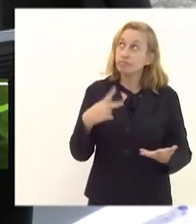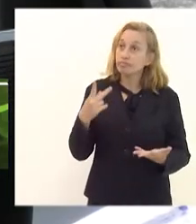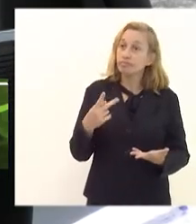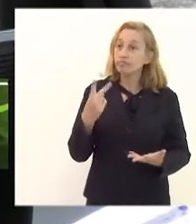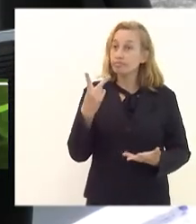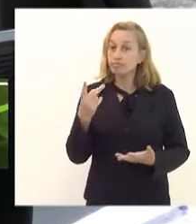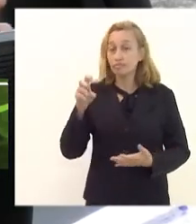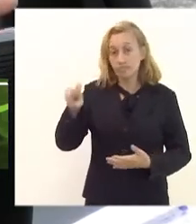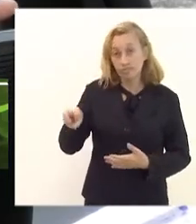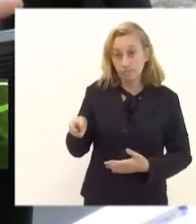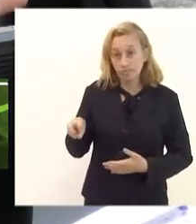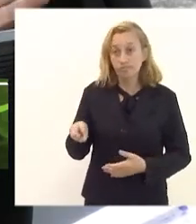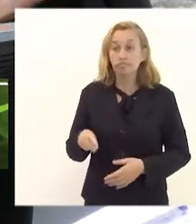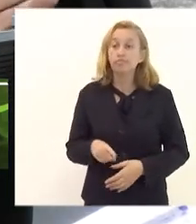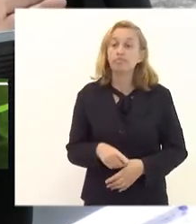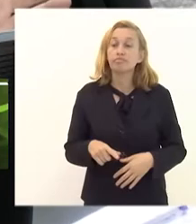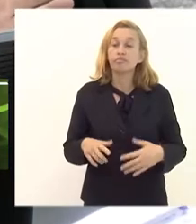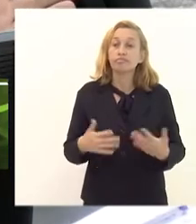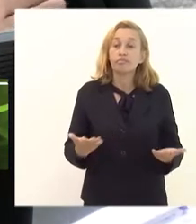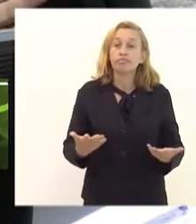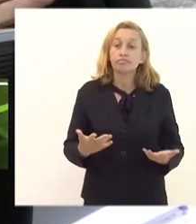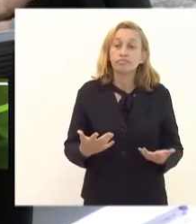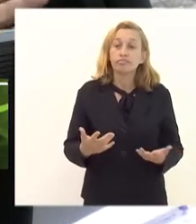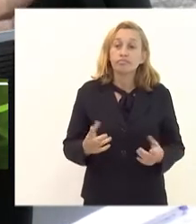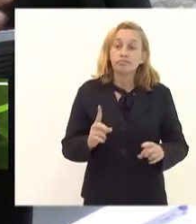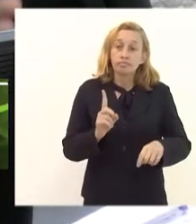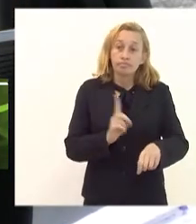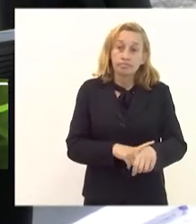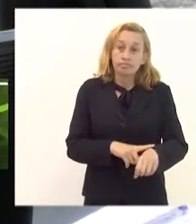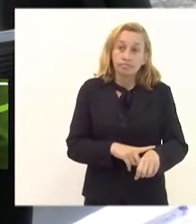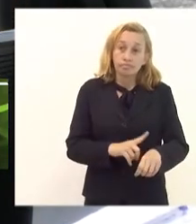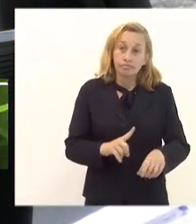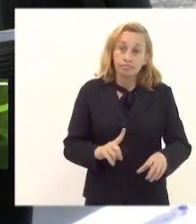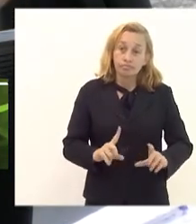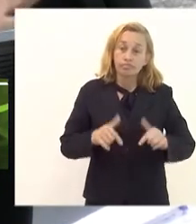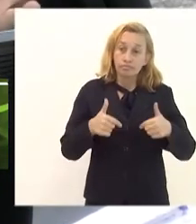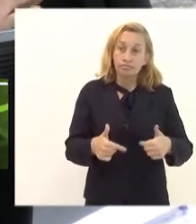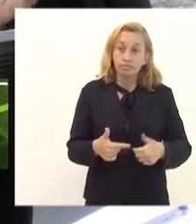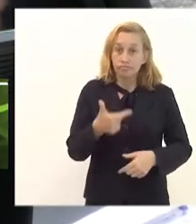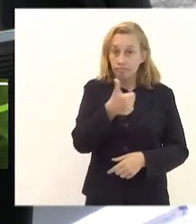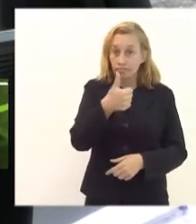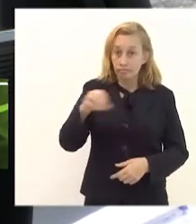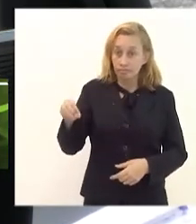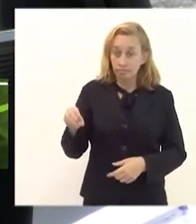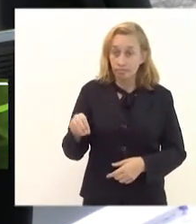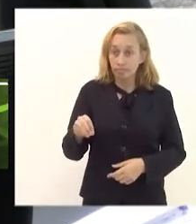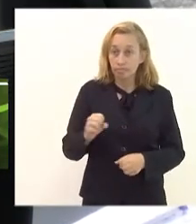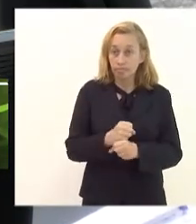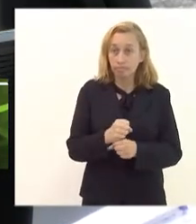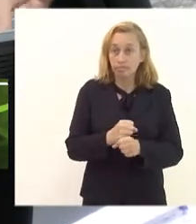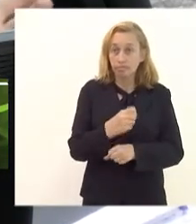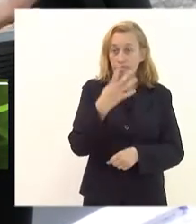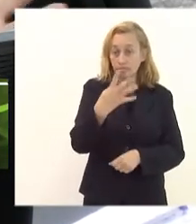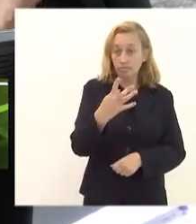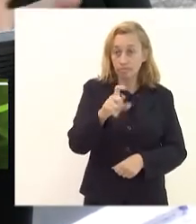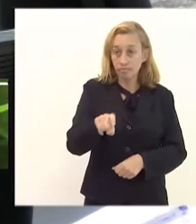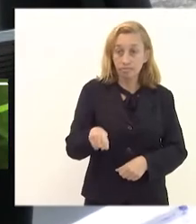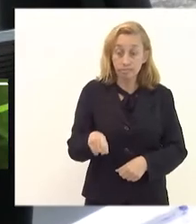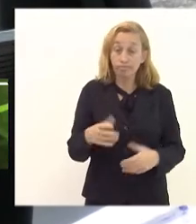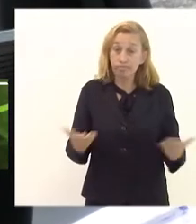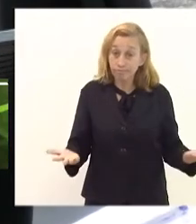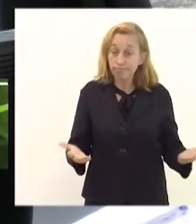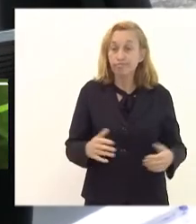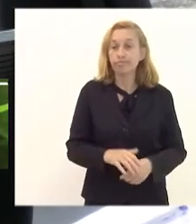2X. Pô, vamos aumentar o tempo de recorrência para 100 anos, vai dar 4X de seção de